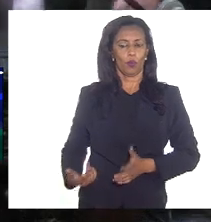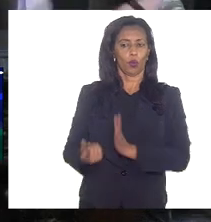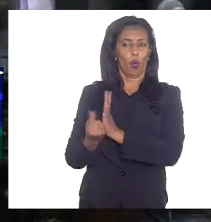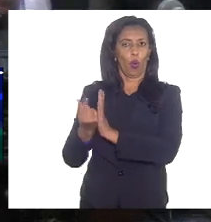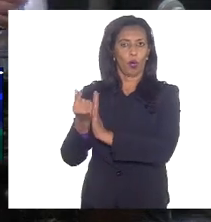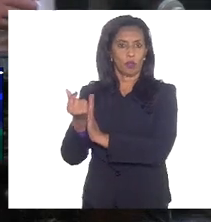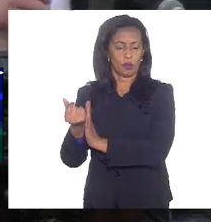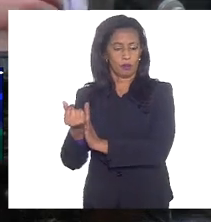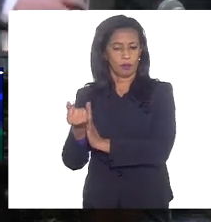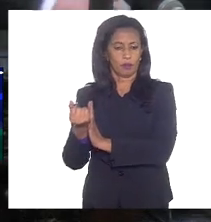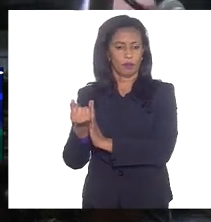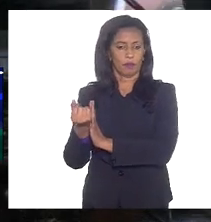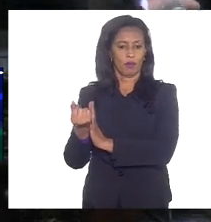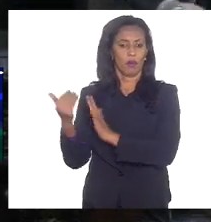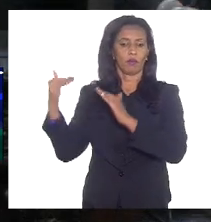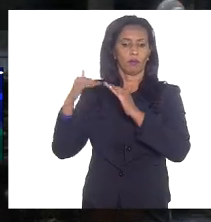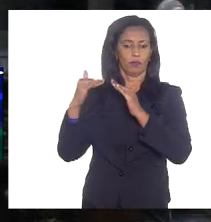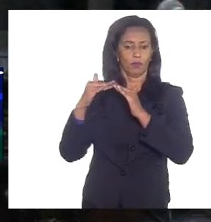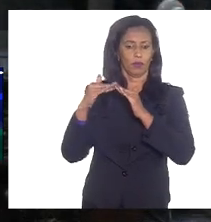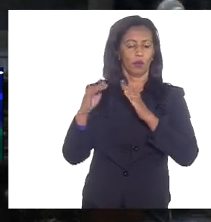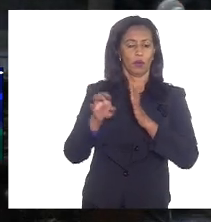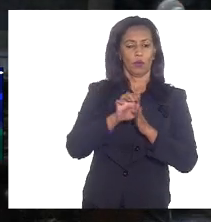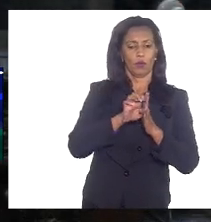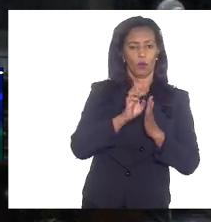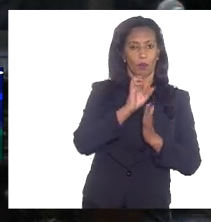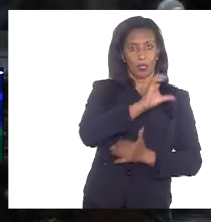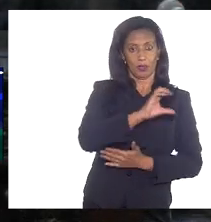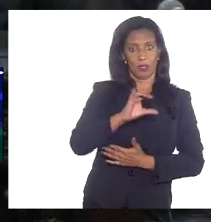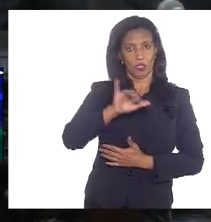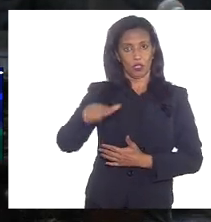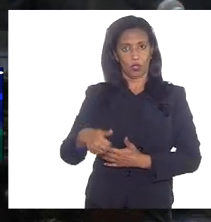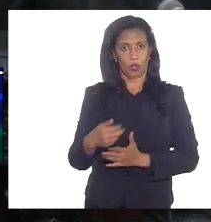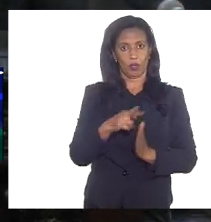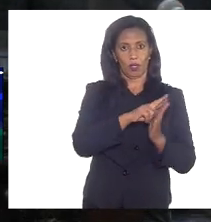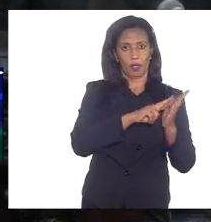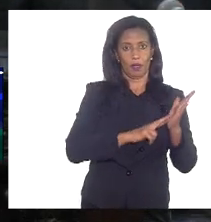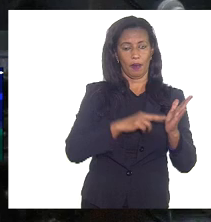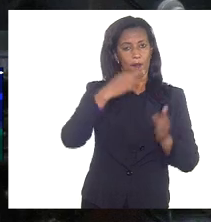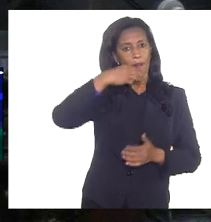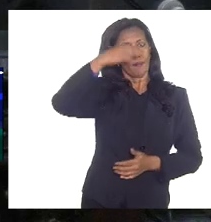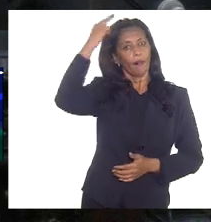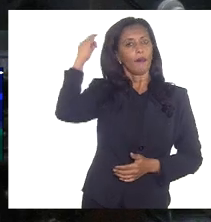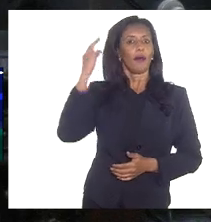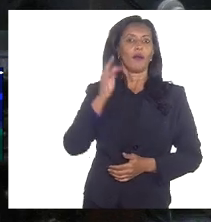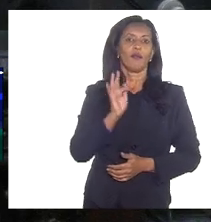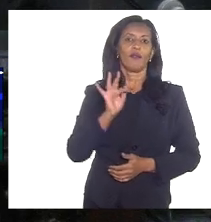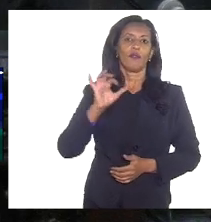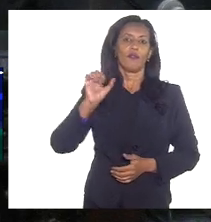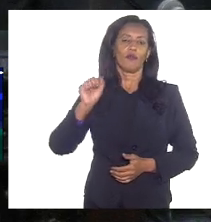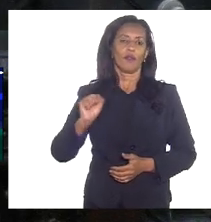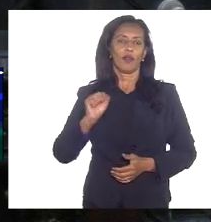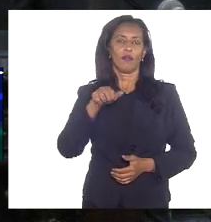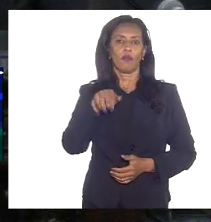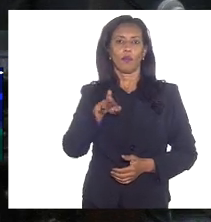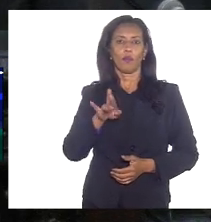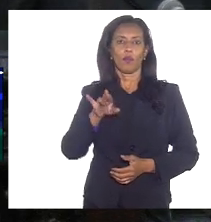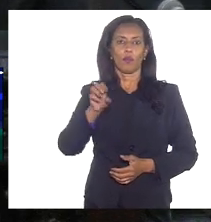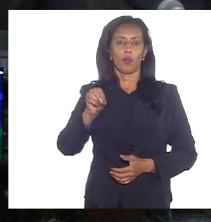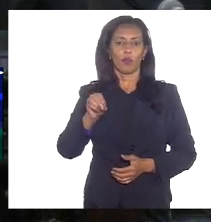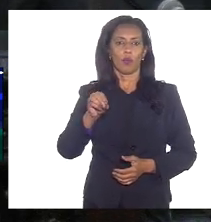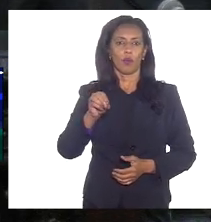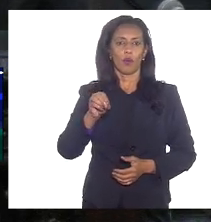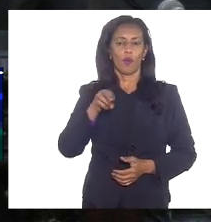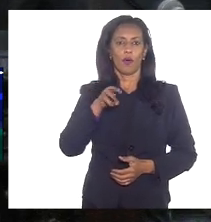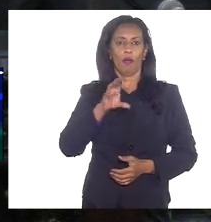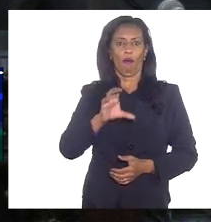orçamento, favorável com a emenda da CCJ. Relatores, deputado Márcio Pacheco, Flávio Serafini, Bruno Dauari e